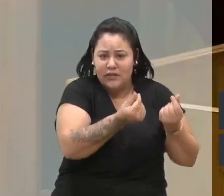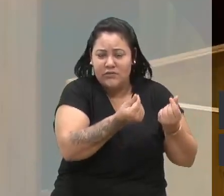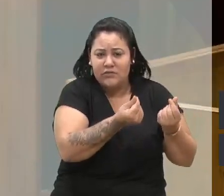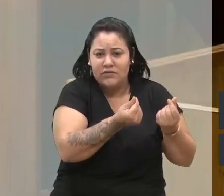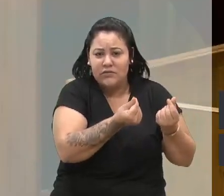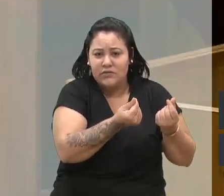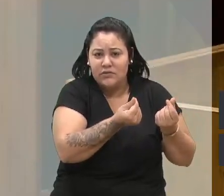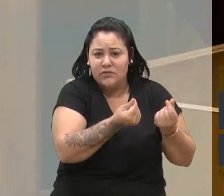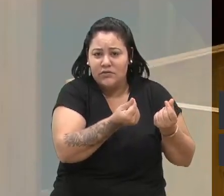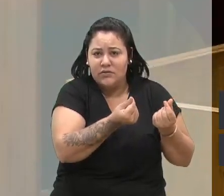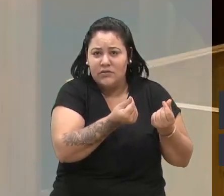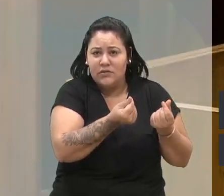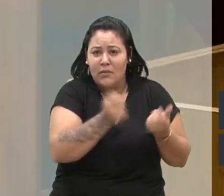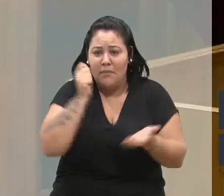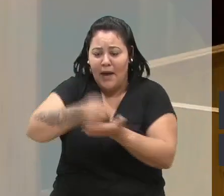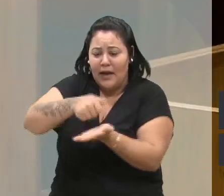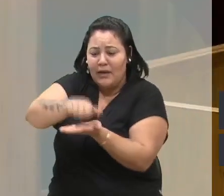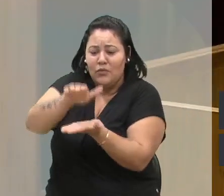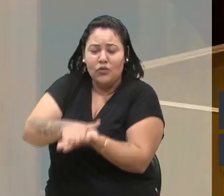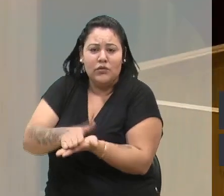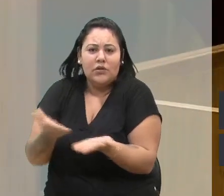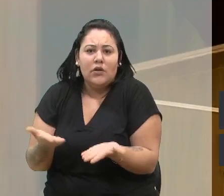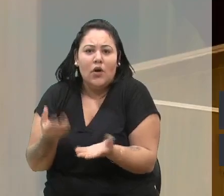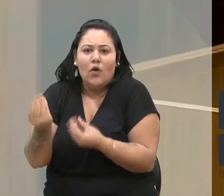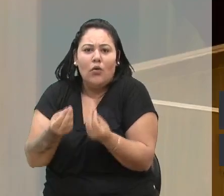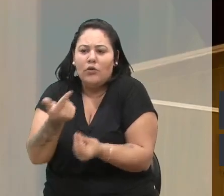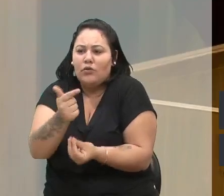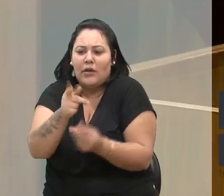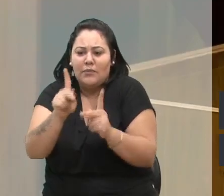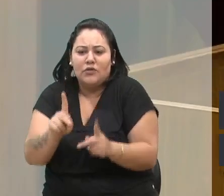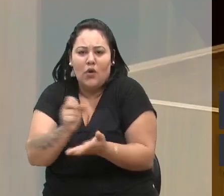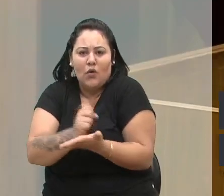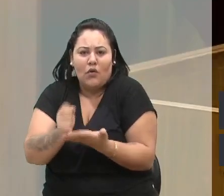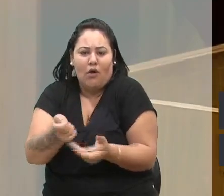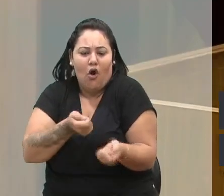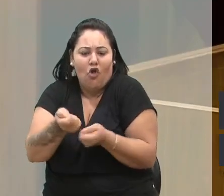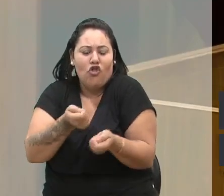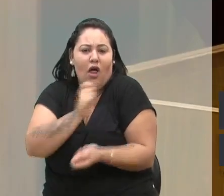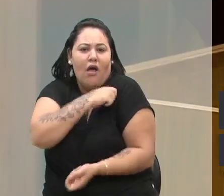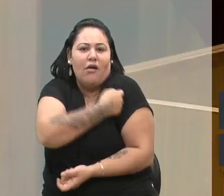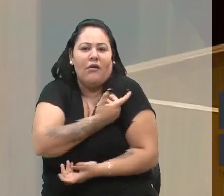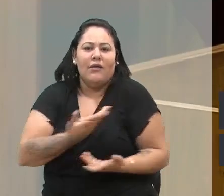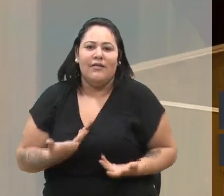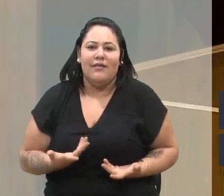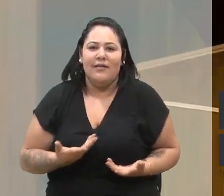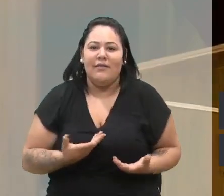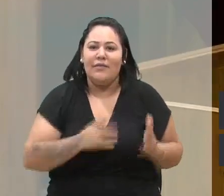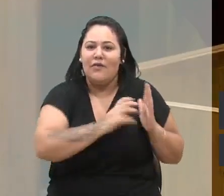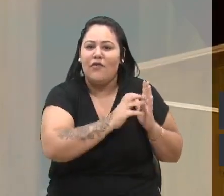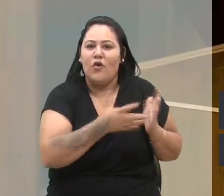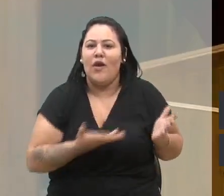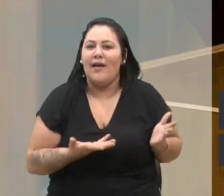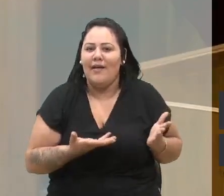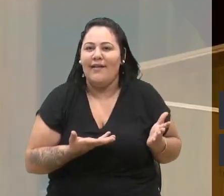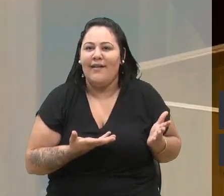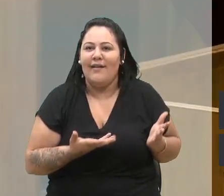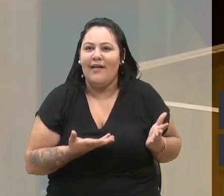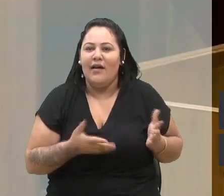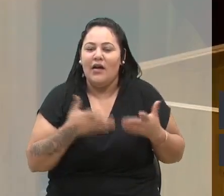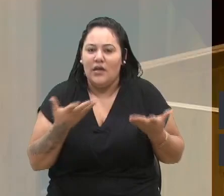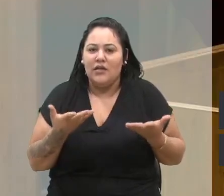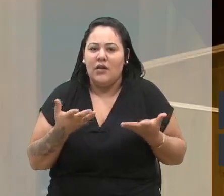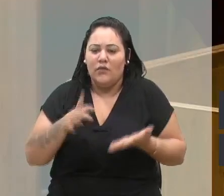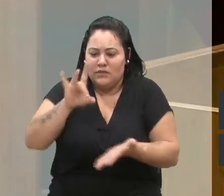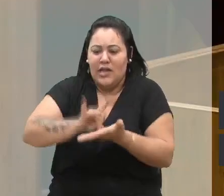botar uma fiscal de contrato que não fiscaliza contrato? Uma servidora que não fiscalizou o contrato? Então, instituído em Caxias do